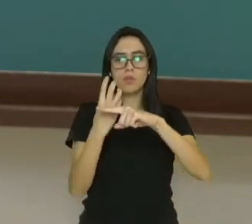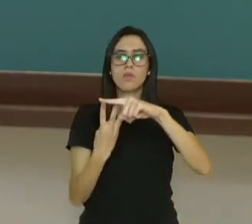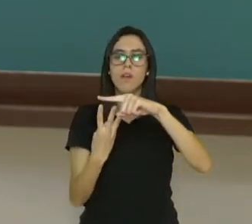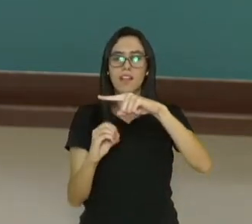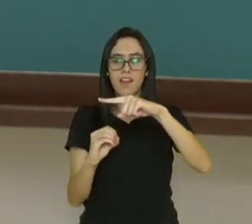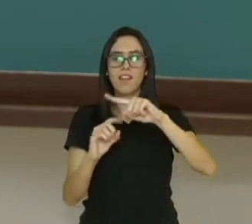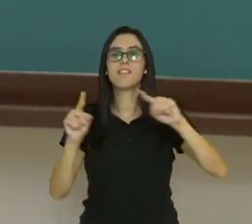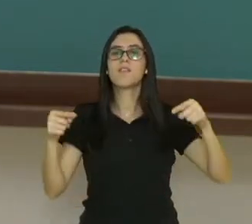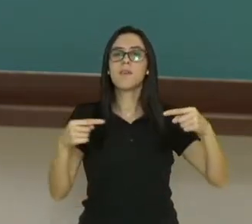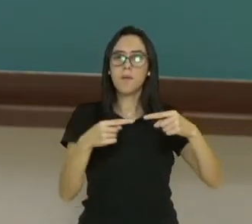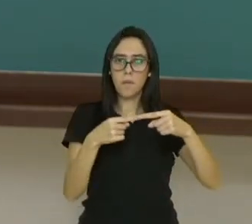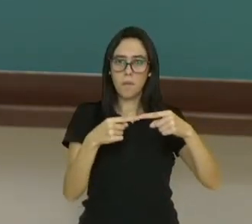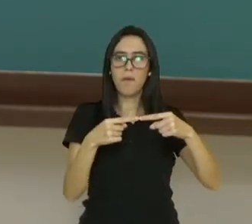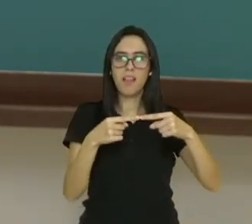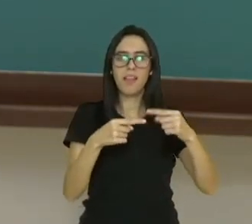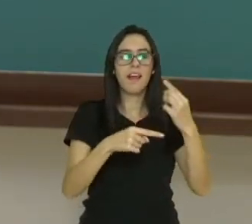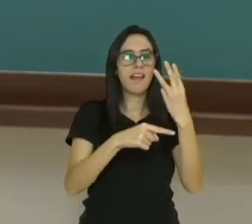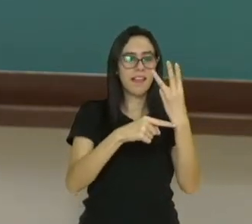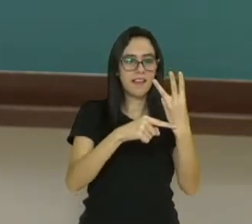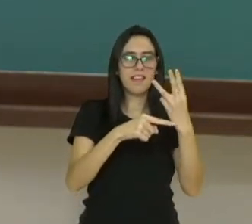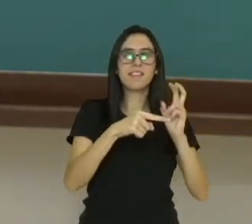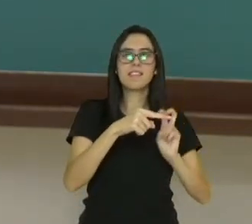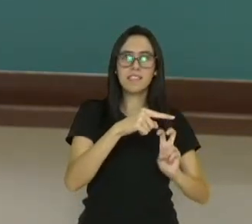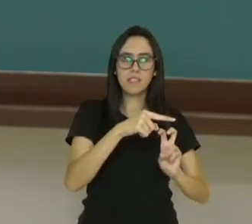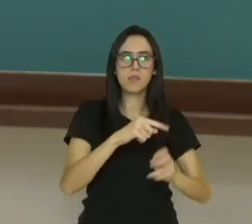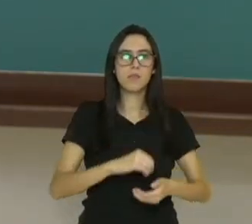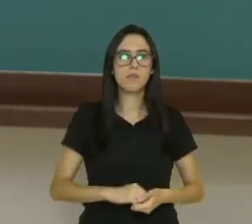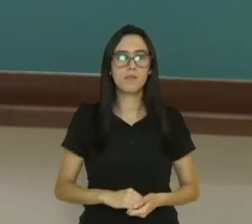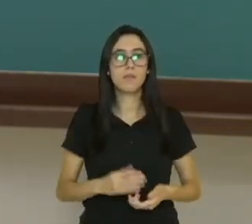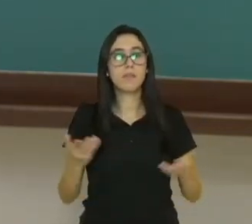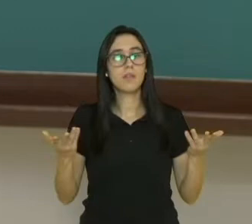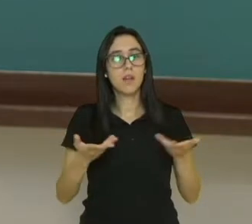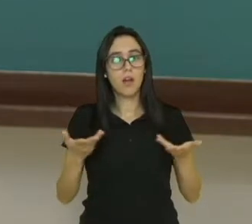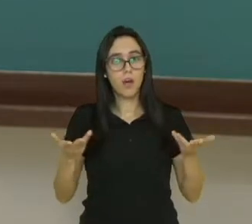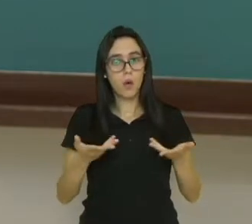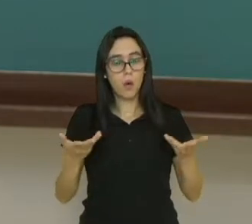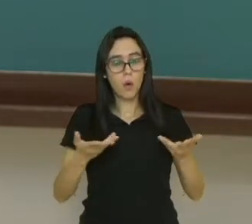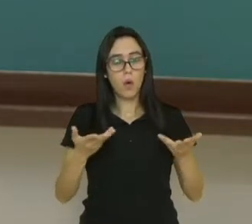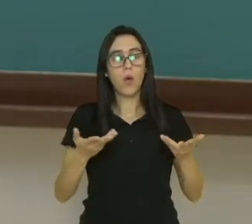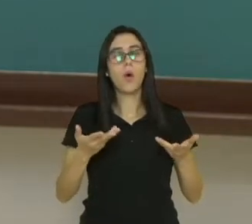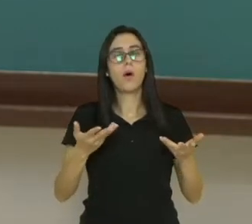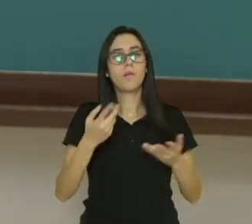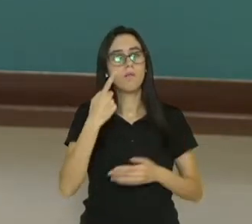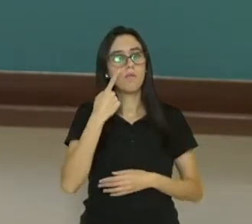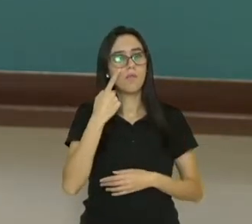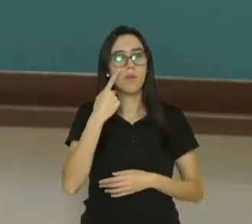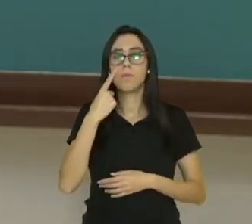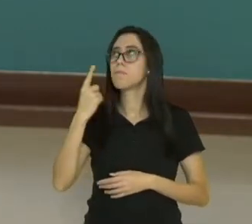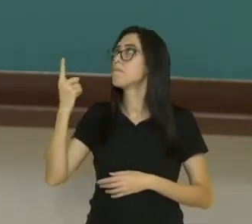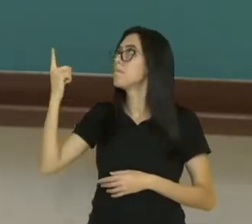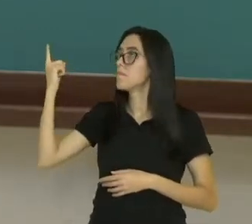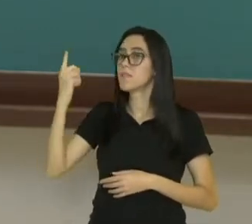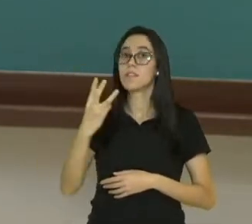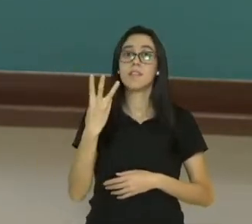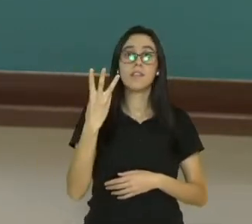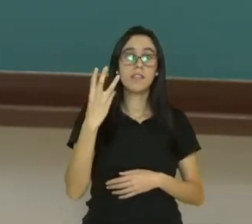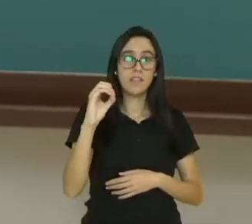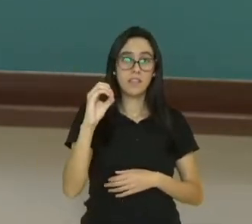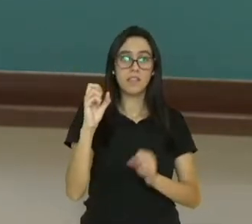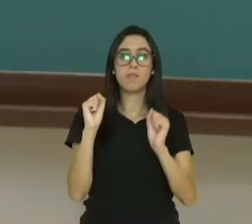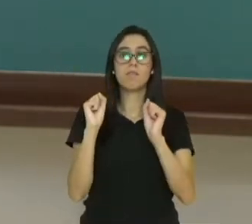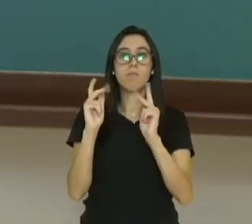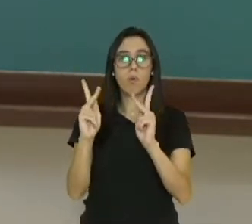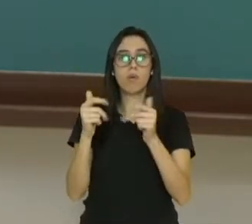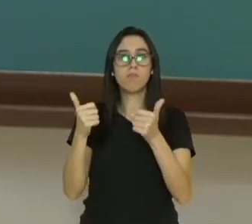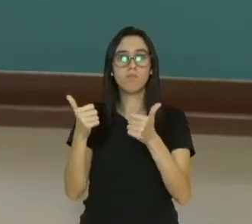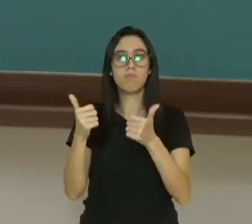equivalente a 3/5. Pego a segunda fração da adição, ou pode ser da subtração. Encontrei o 30 como sendo o